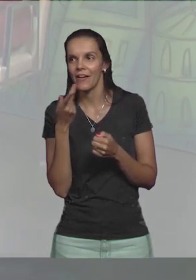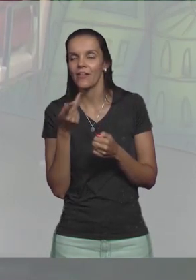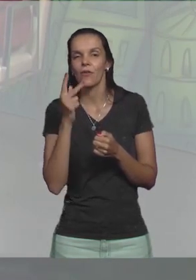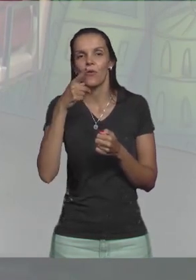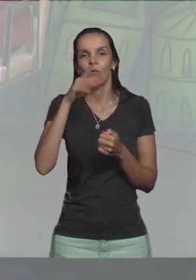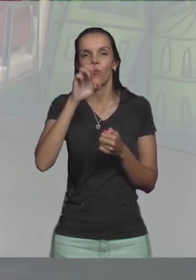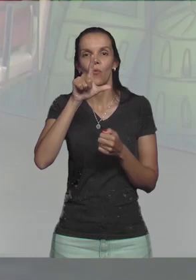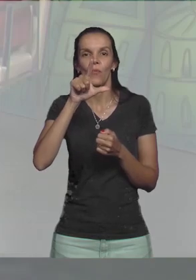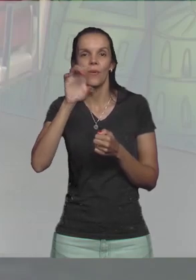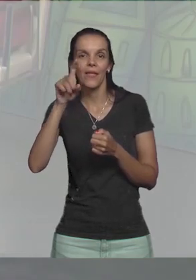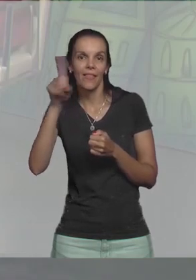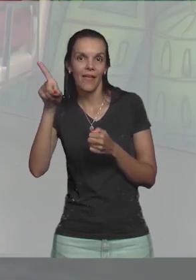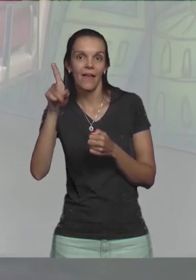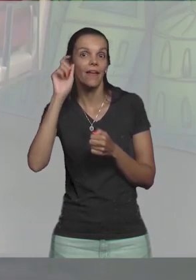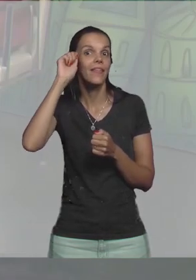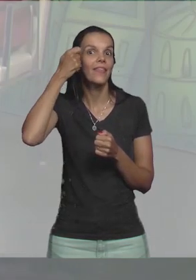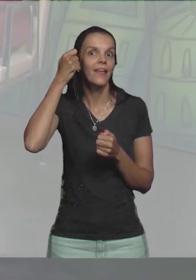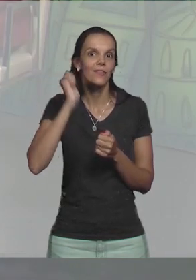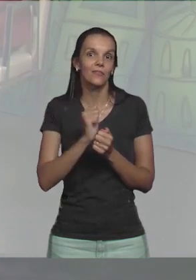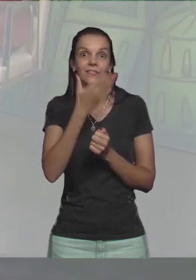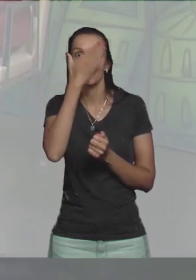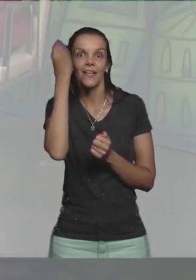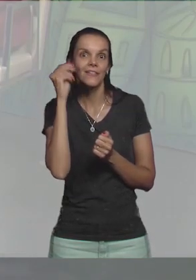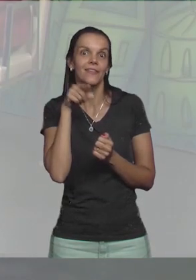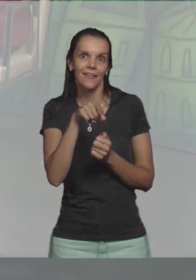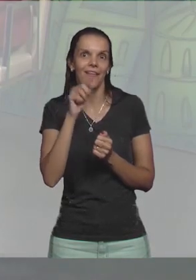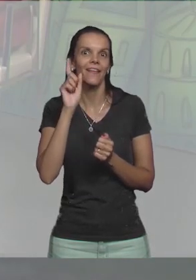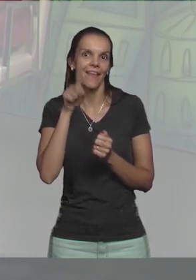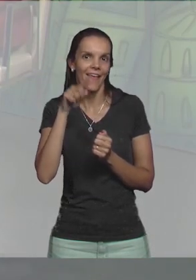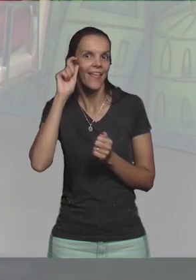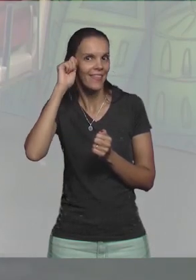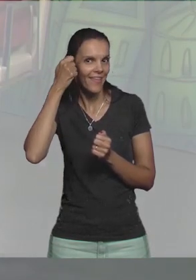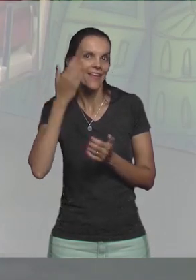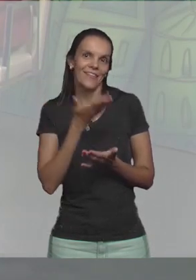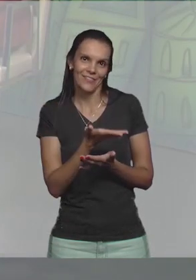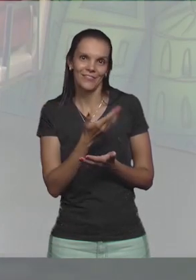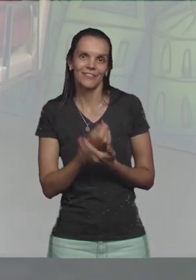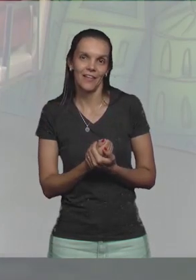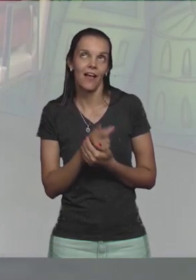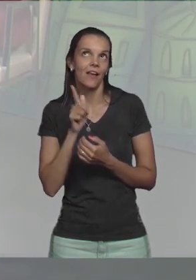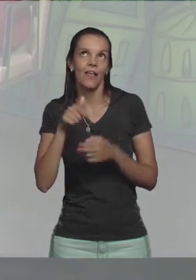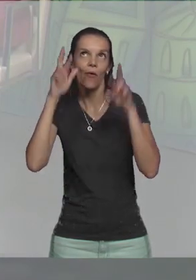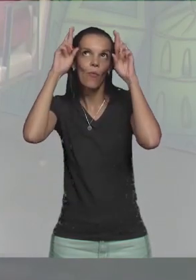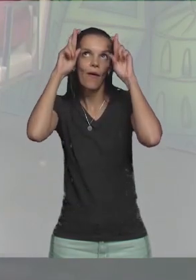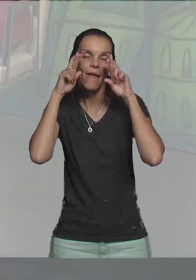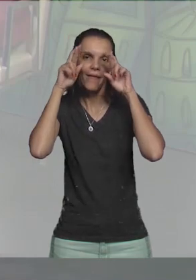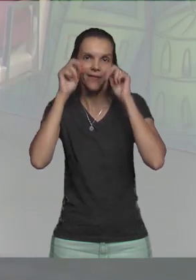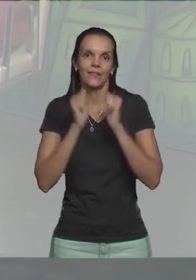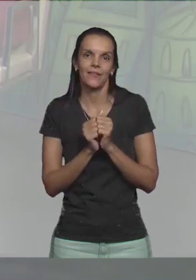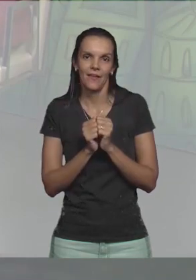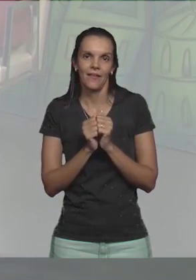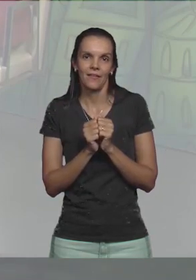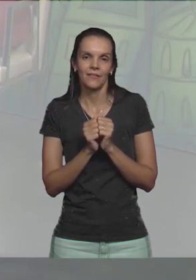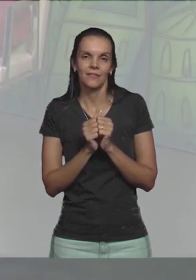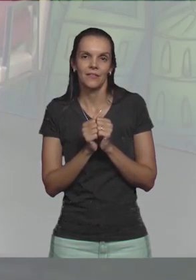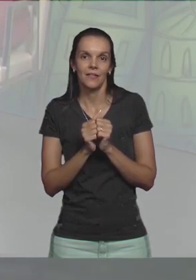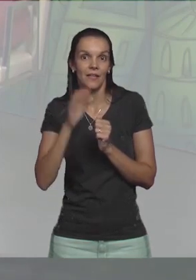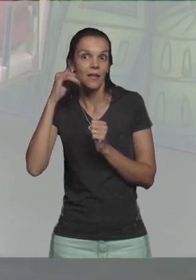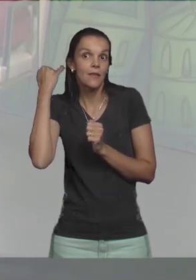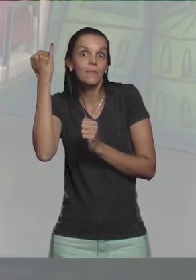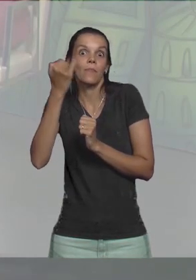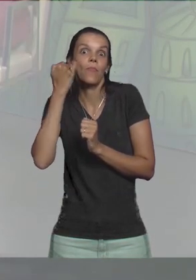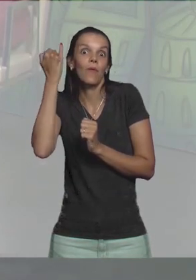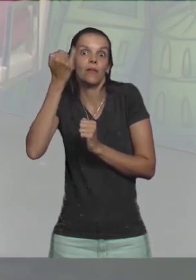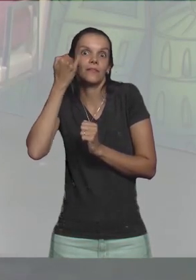esqueceram. Ele é o rei do futebol. Só isso. Né? A raça dele foi descolada dele porque a